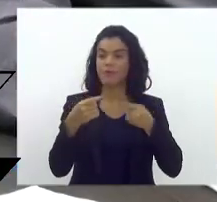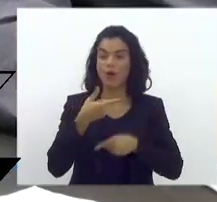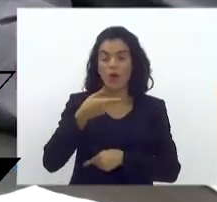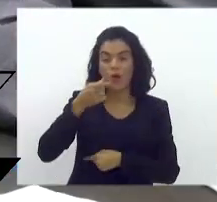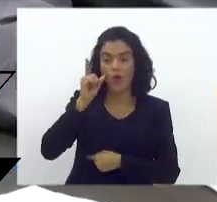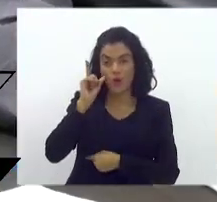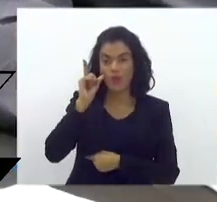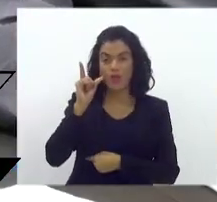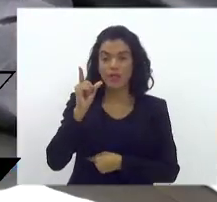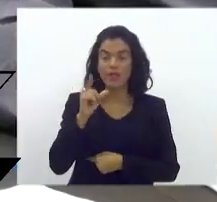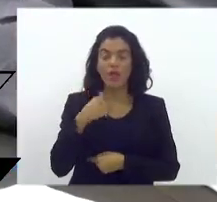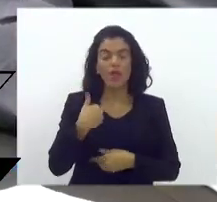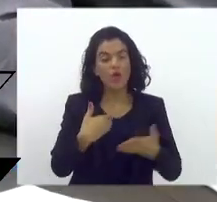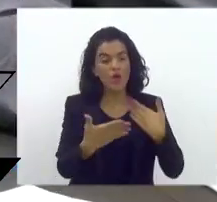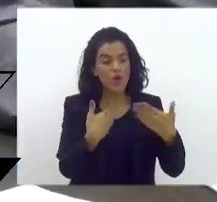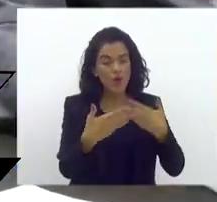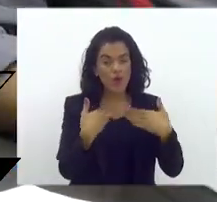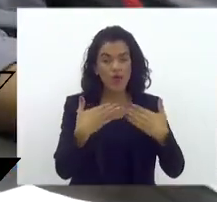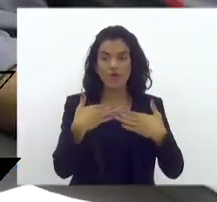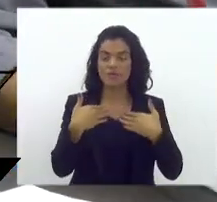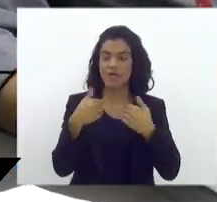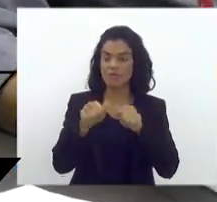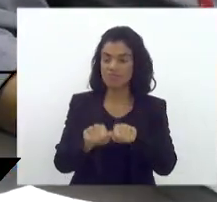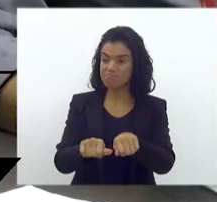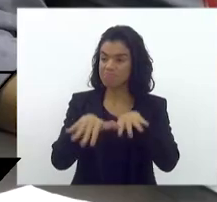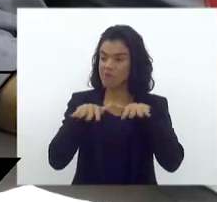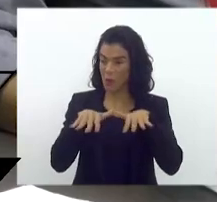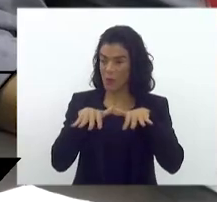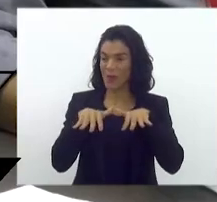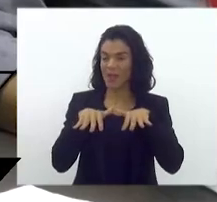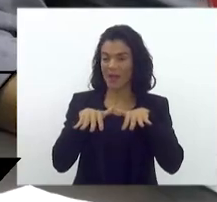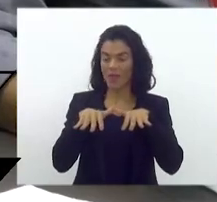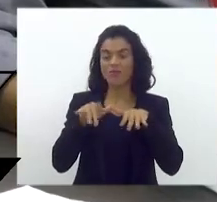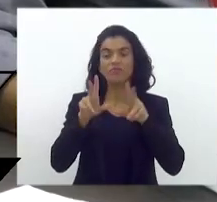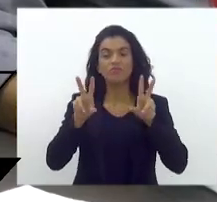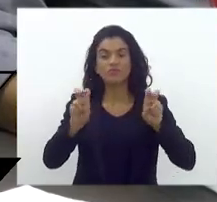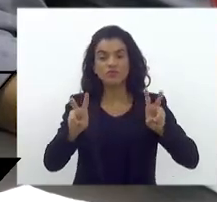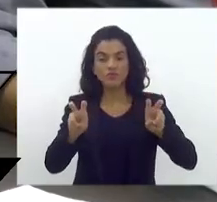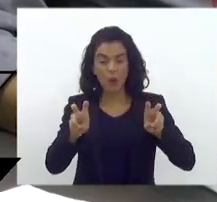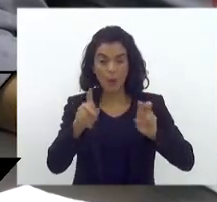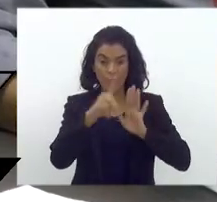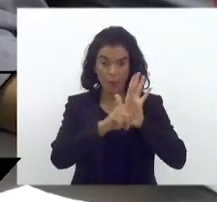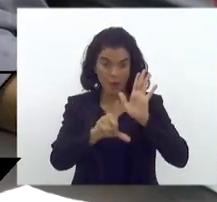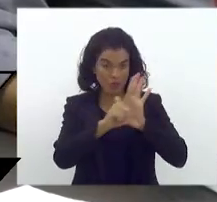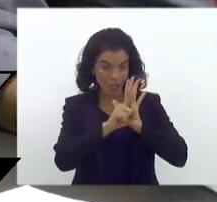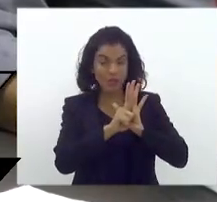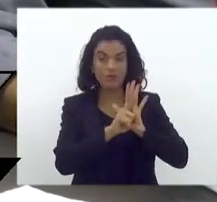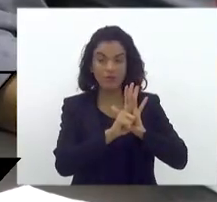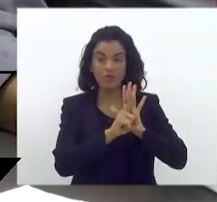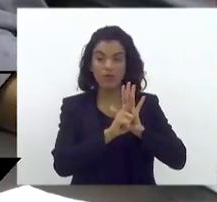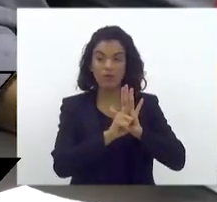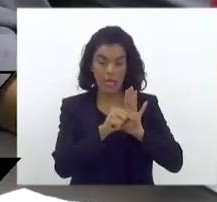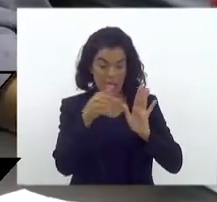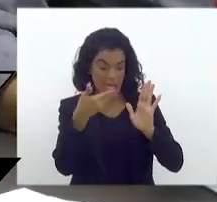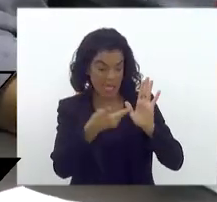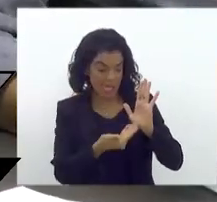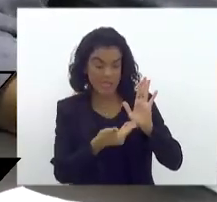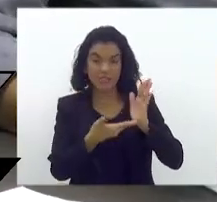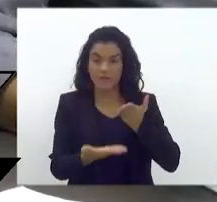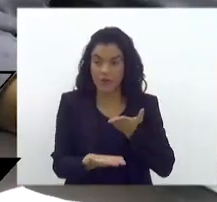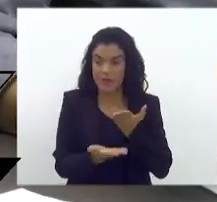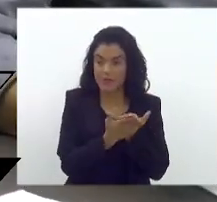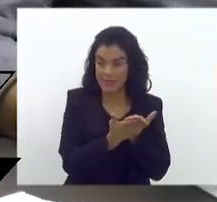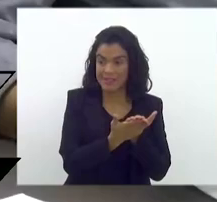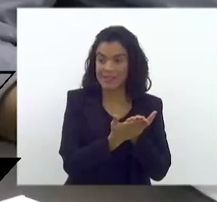ontem eu falava no plenário com Vossa Excelência que o projeto ao qual esse foi